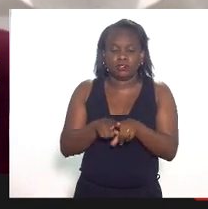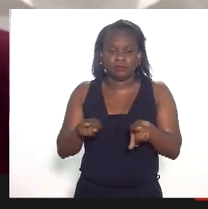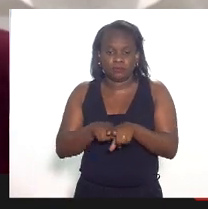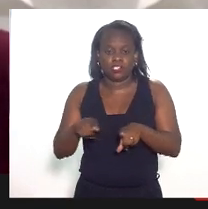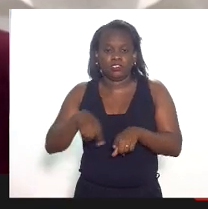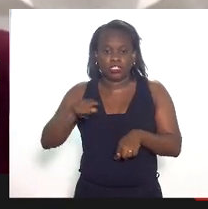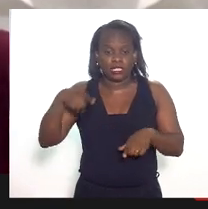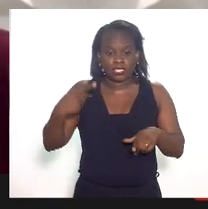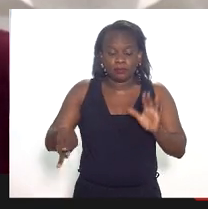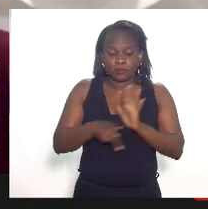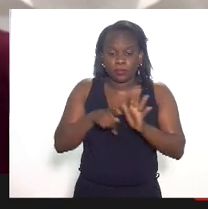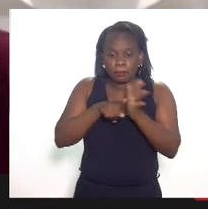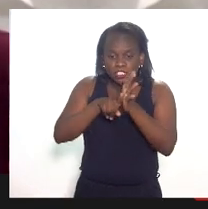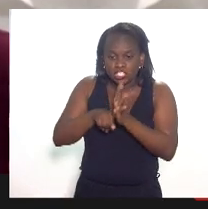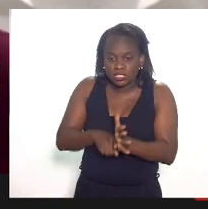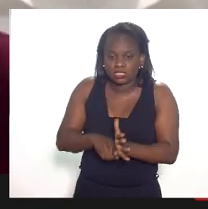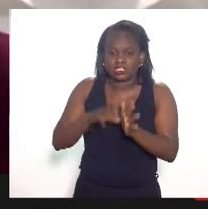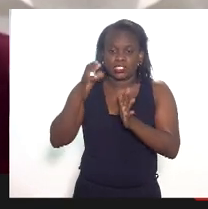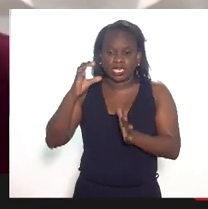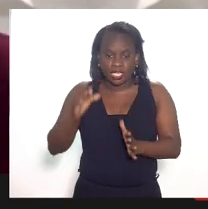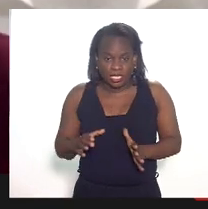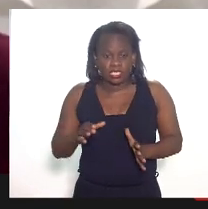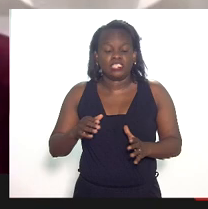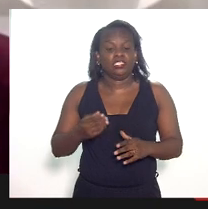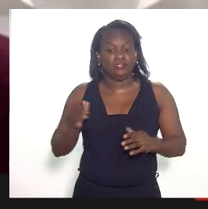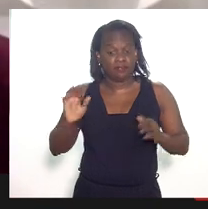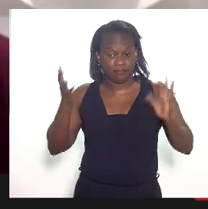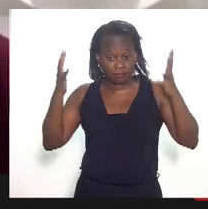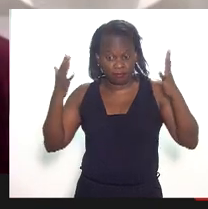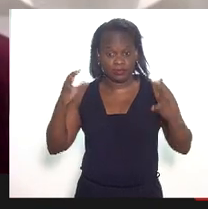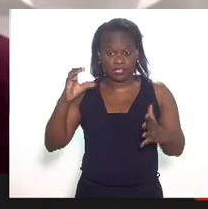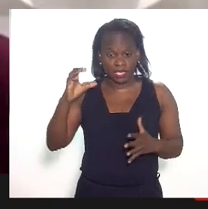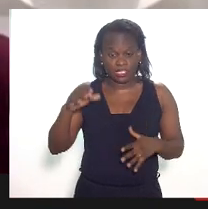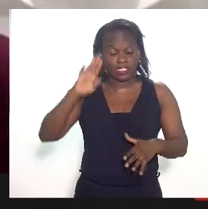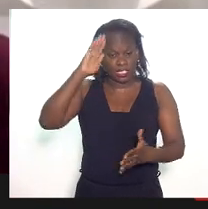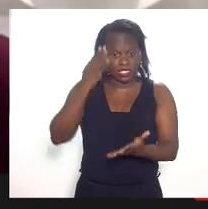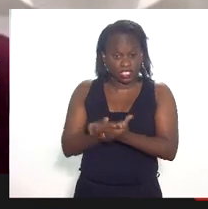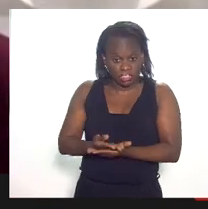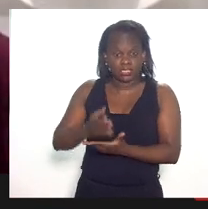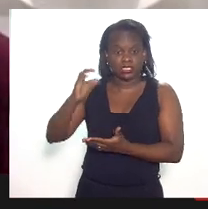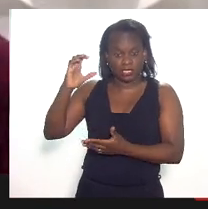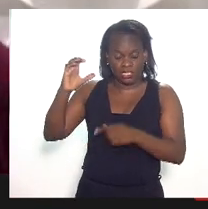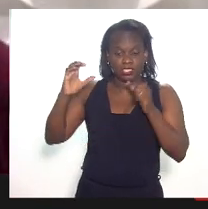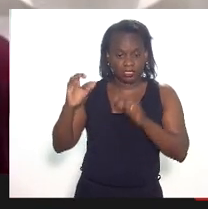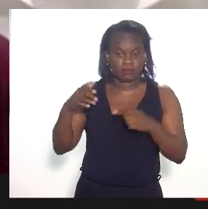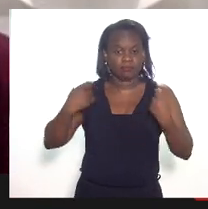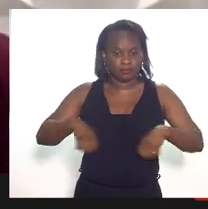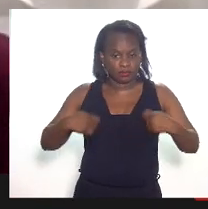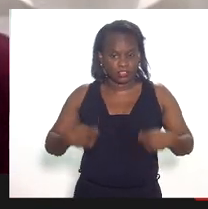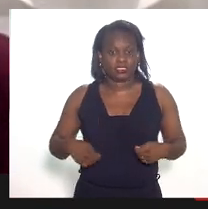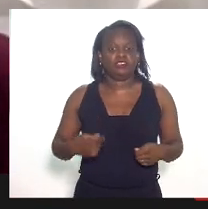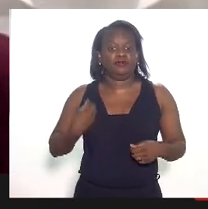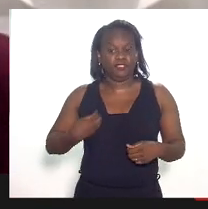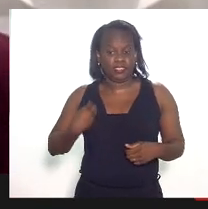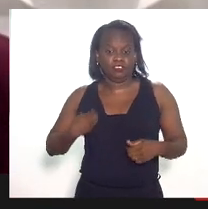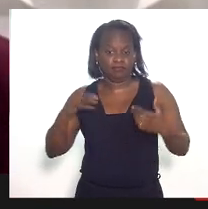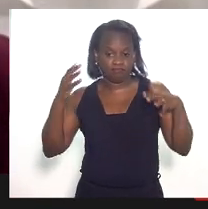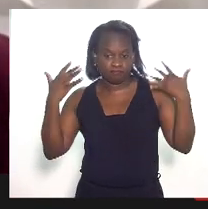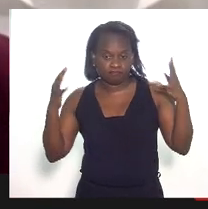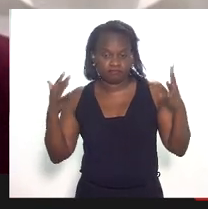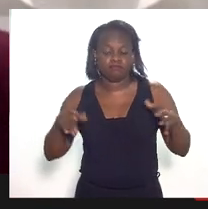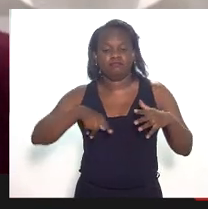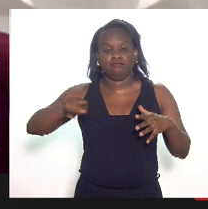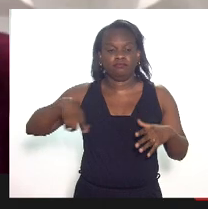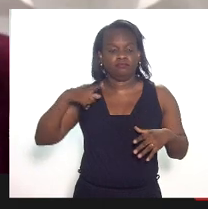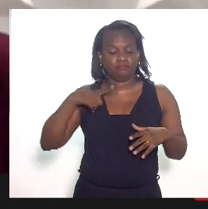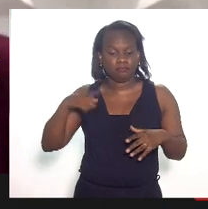no mundo da pesquisa e da ciência, e viva a ciência, acredite-se na ciência, né? Viva a vida, nós